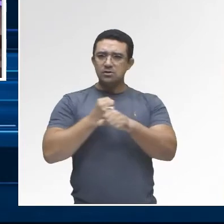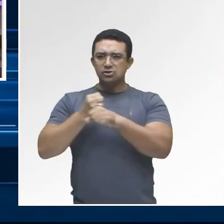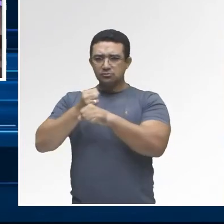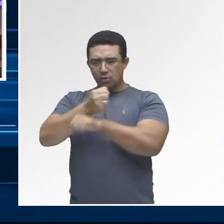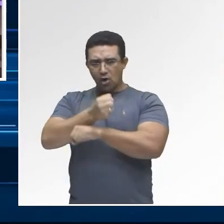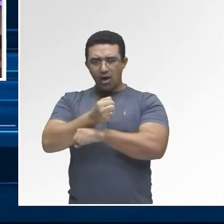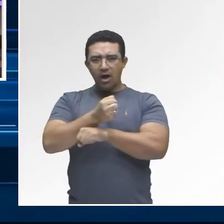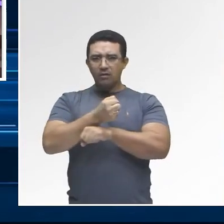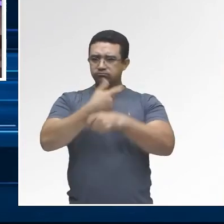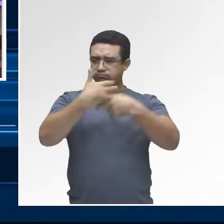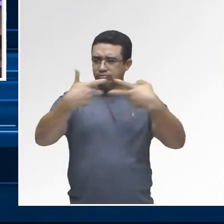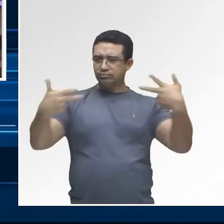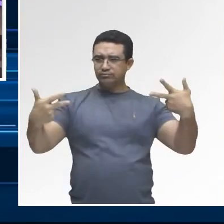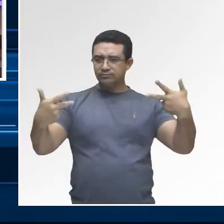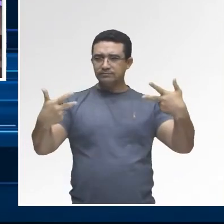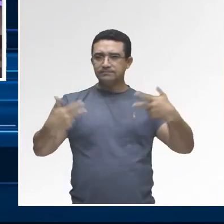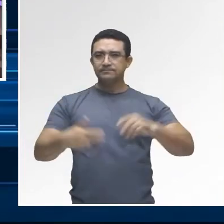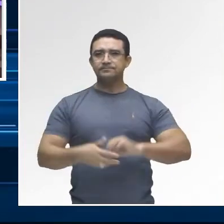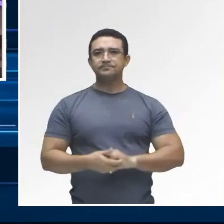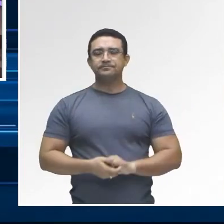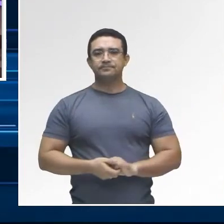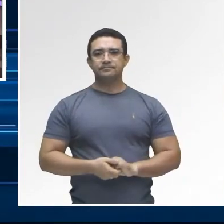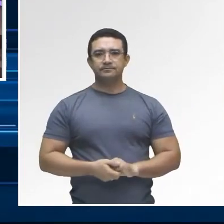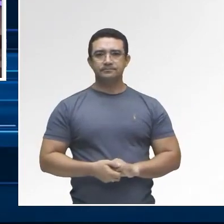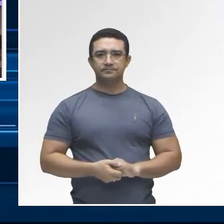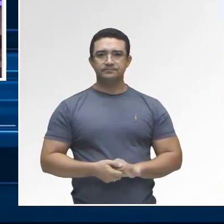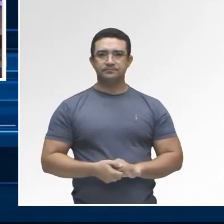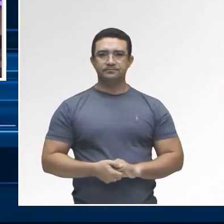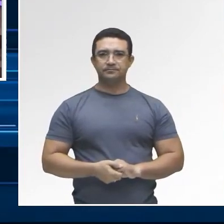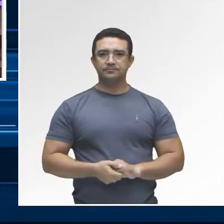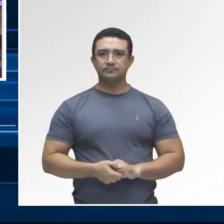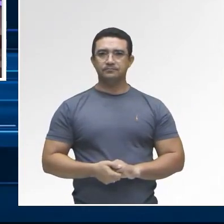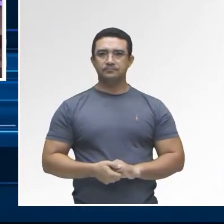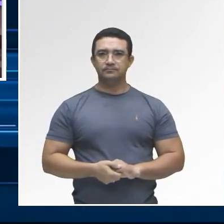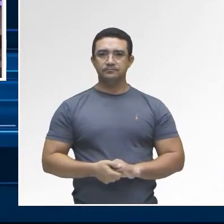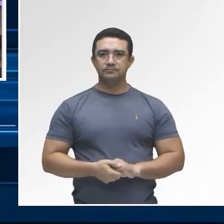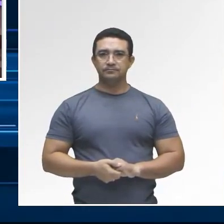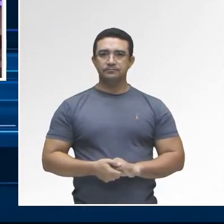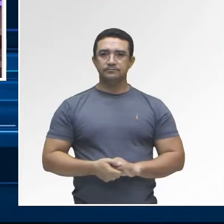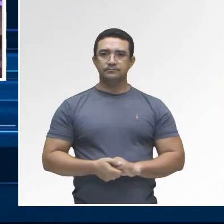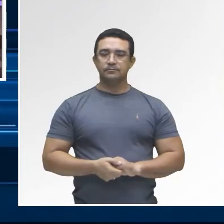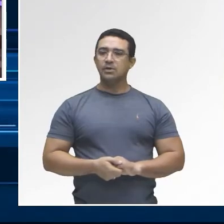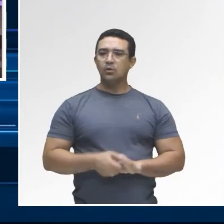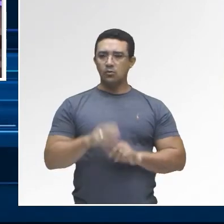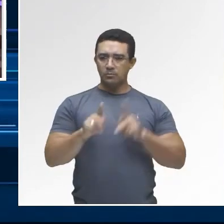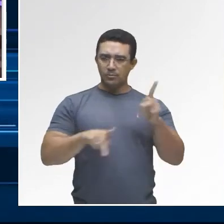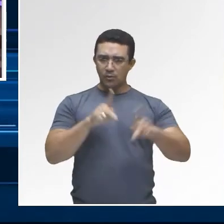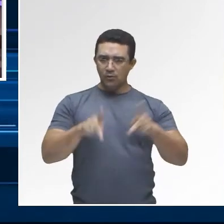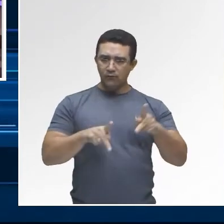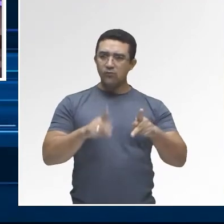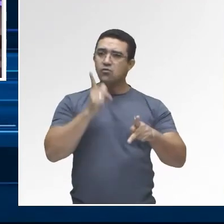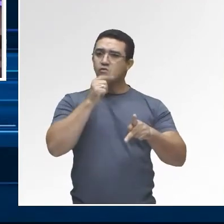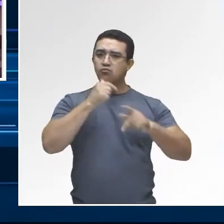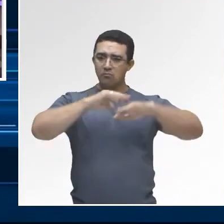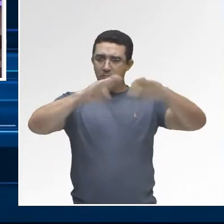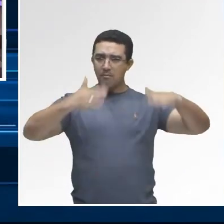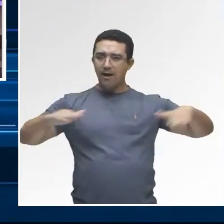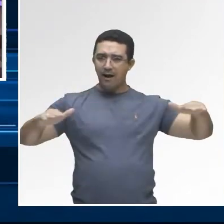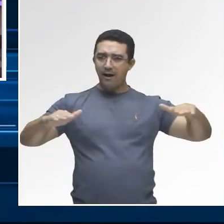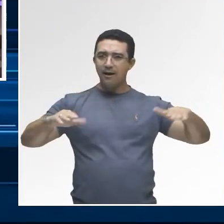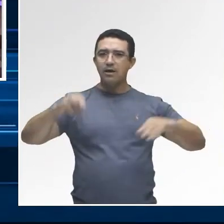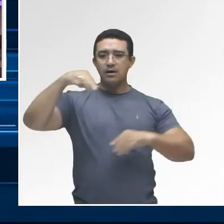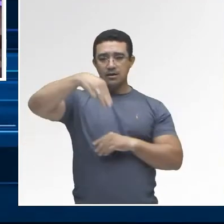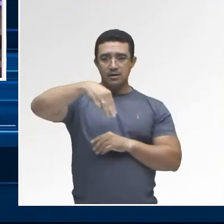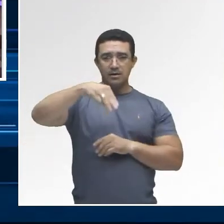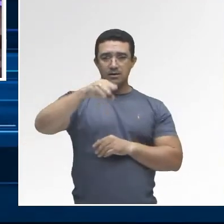para a praça, para ir seja para onde for, aí na sua cidade, aí na comunidade? Então, esse ponto era o mar Mediterrâneo dentro da Europa e era